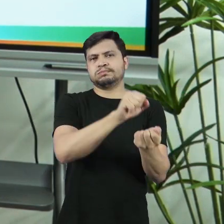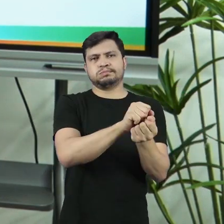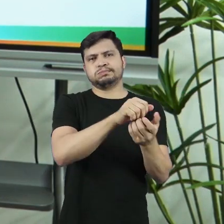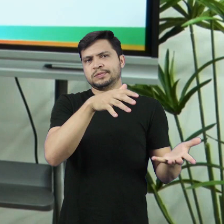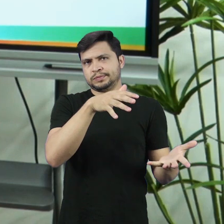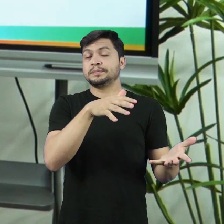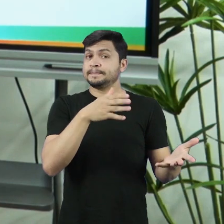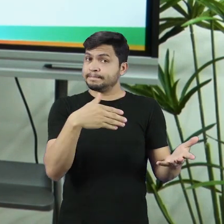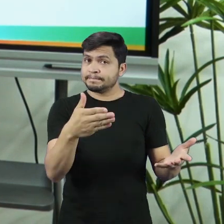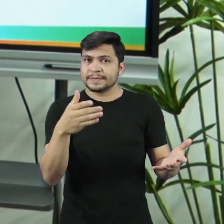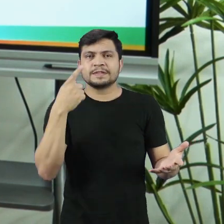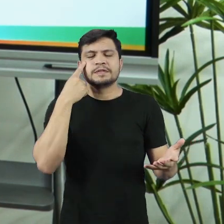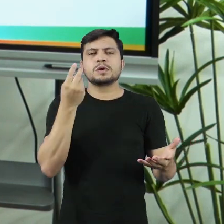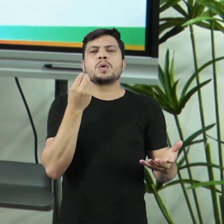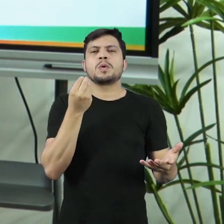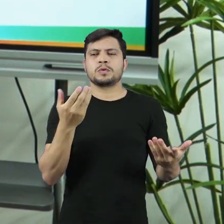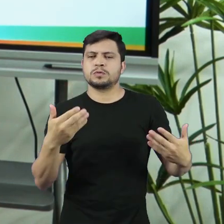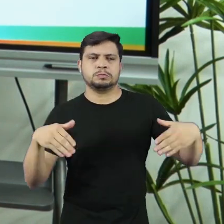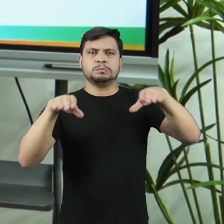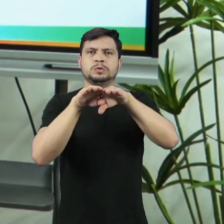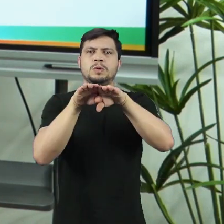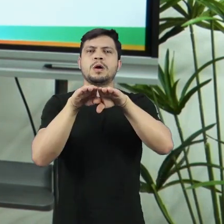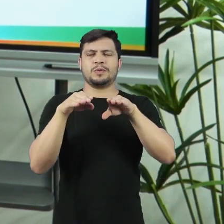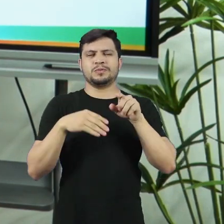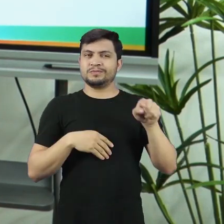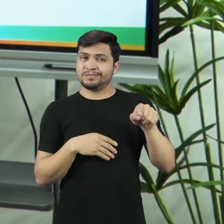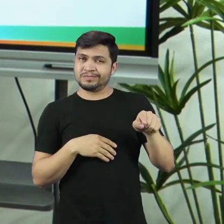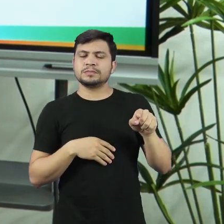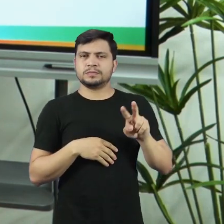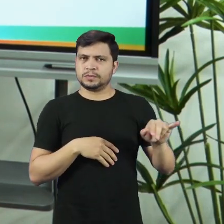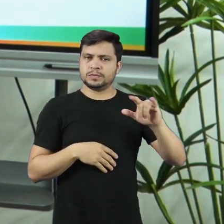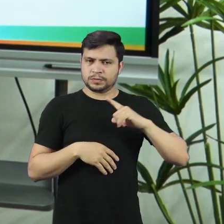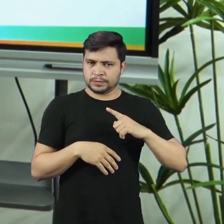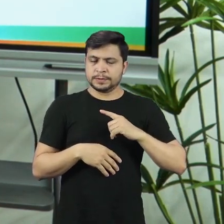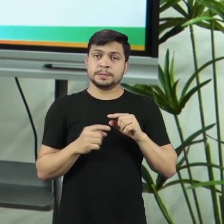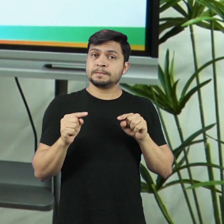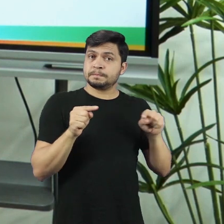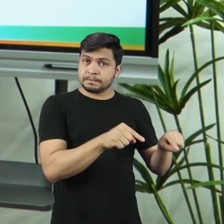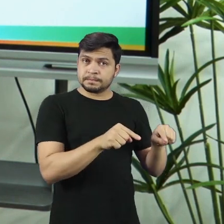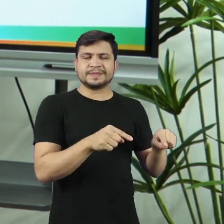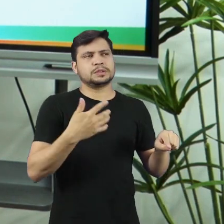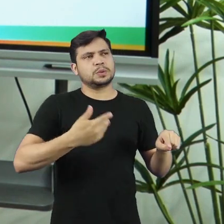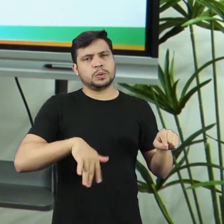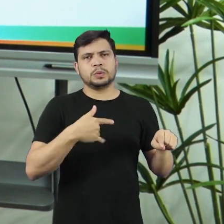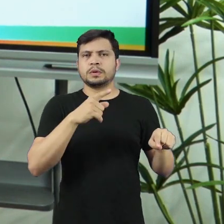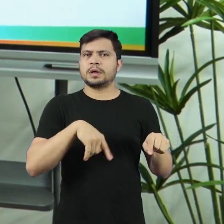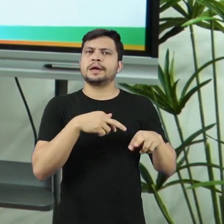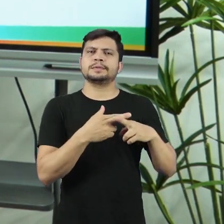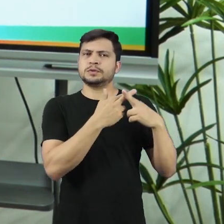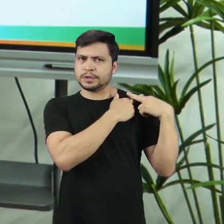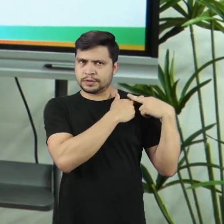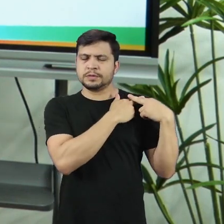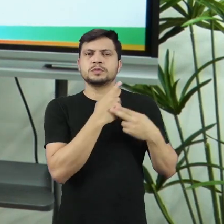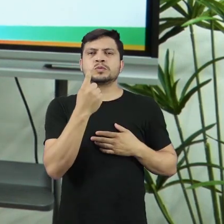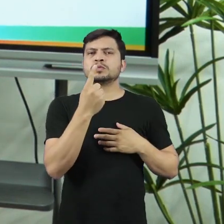potencial bélico com os Estados Unidos logo no início da Guerra Fria. Ora, a União Soviética é responsável por uma das maiores derrotas na história da Segunda Guerra